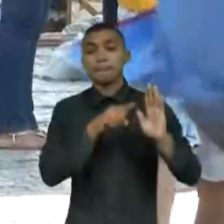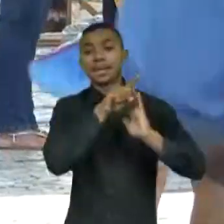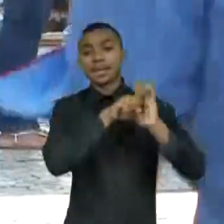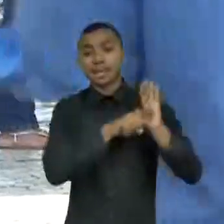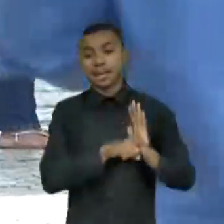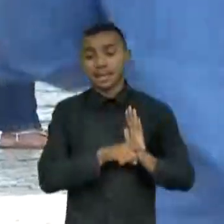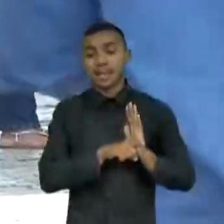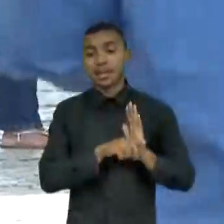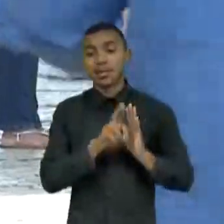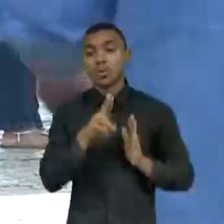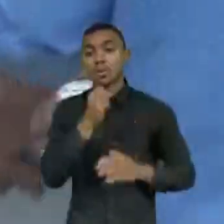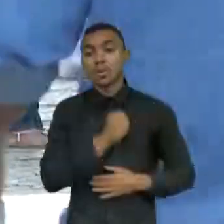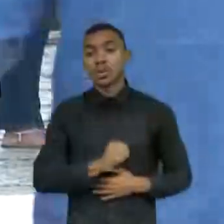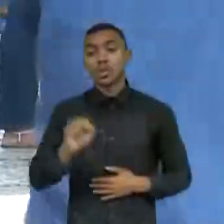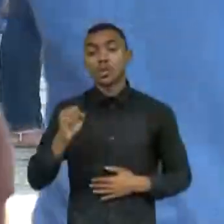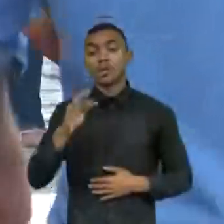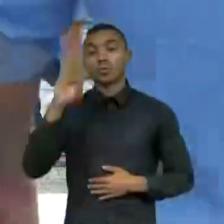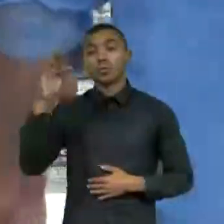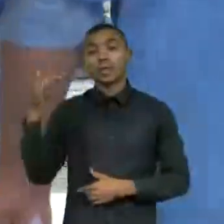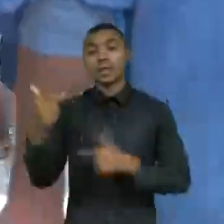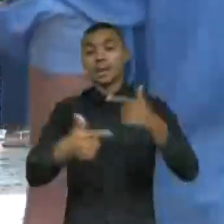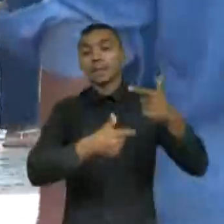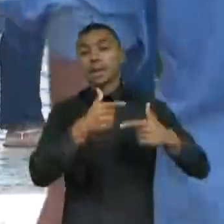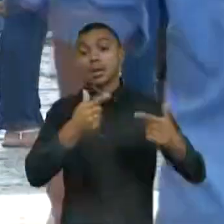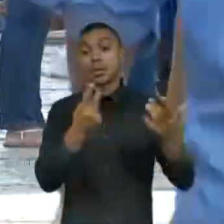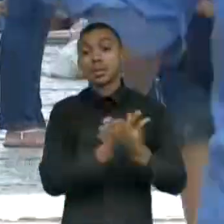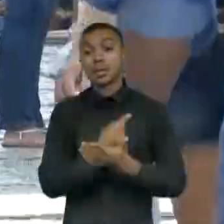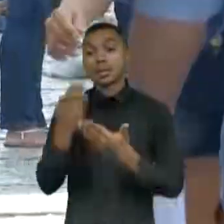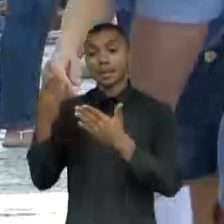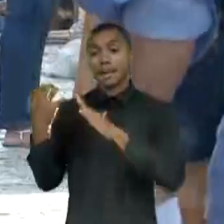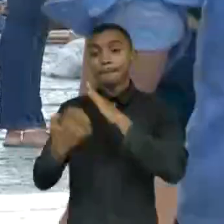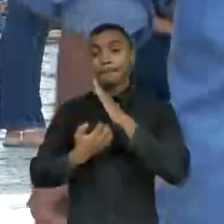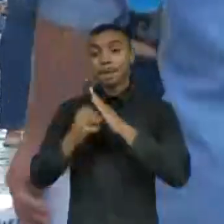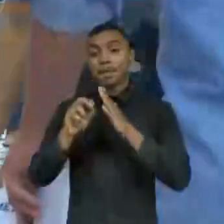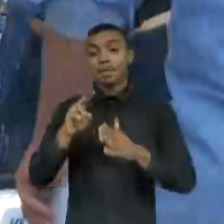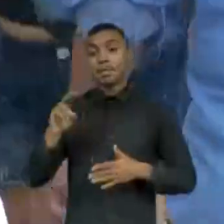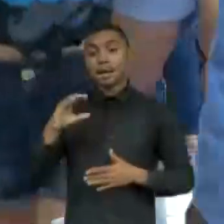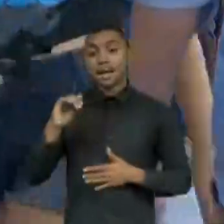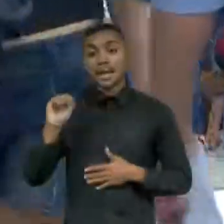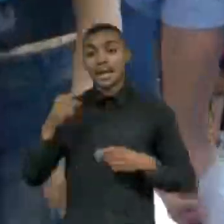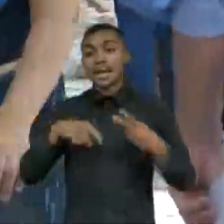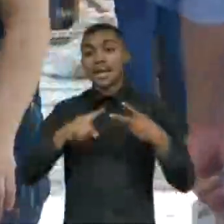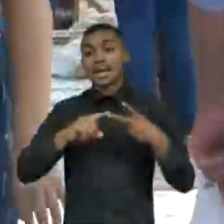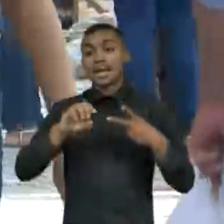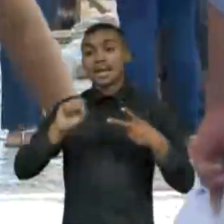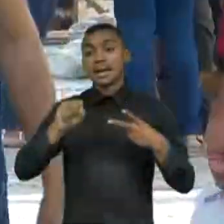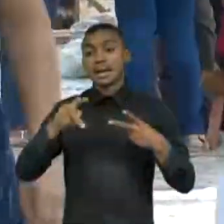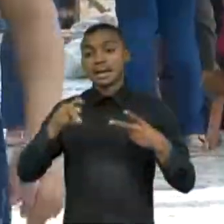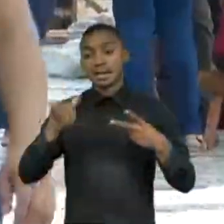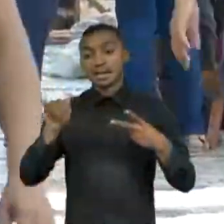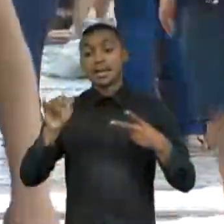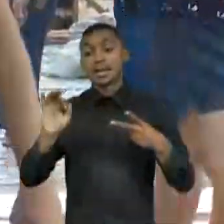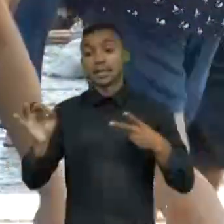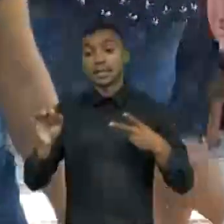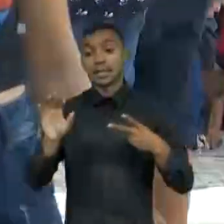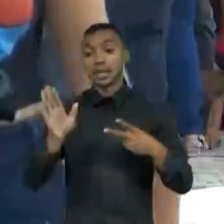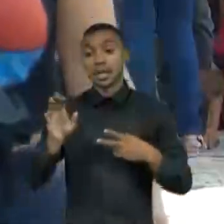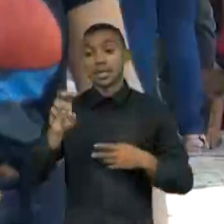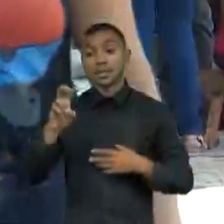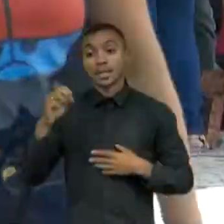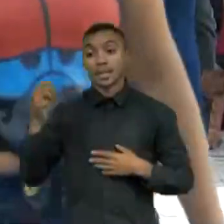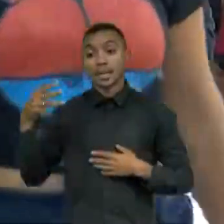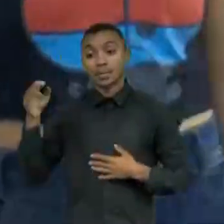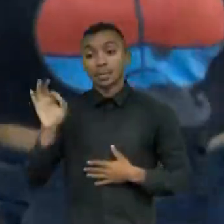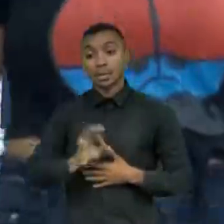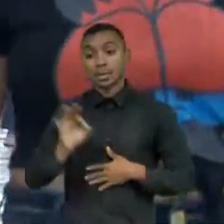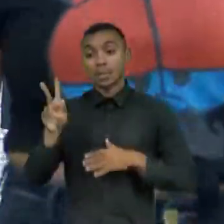Protegendo o Futuro do Trabalho, realizada pela empresa Kaspersky de antivírus, 53% dos